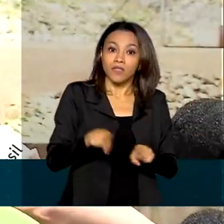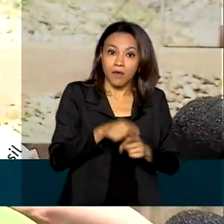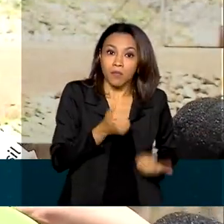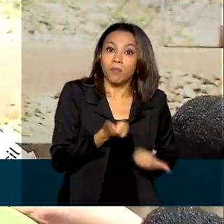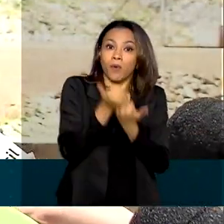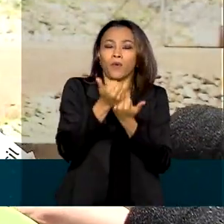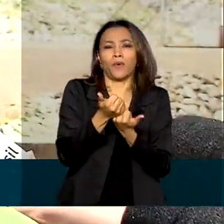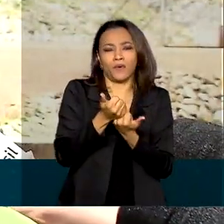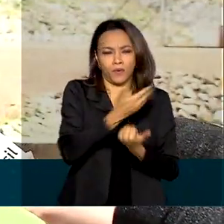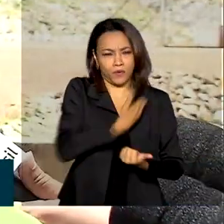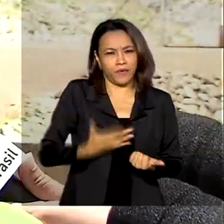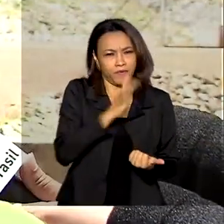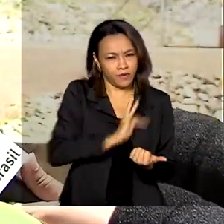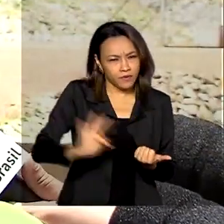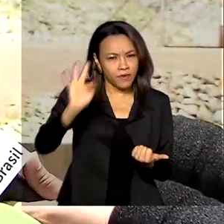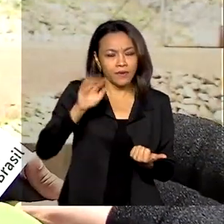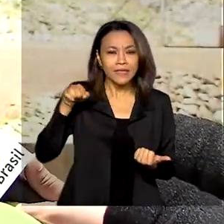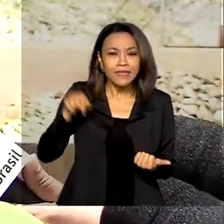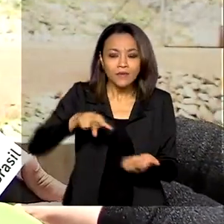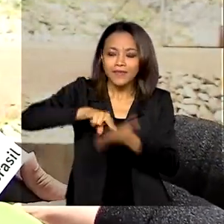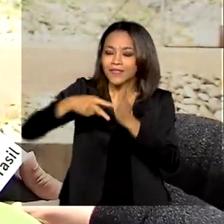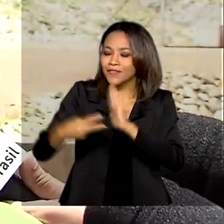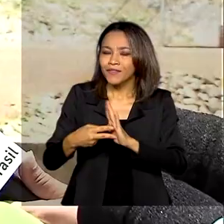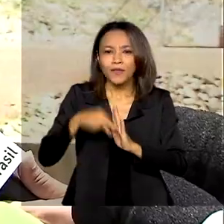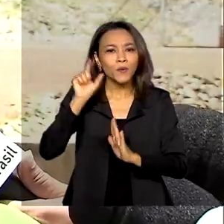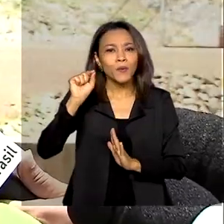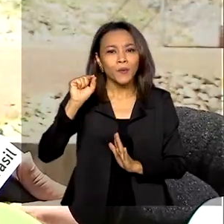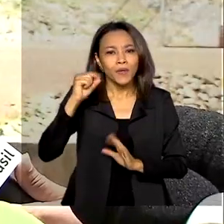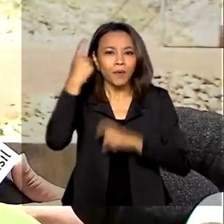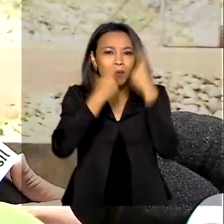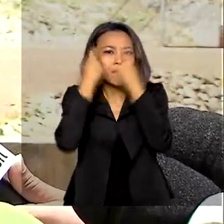Federal Mas é uma obra símbolo da nossa preocupação com o Nordeste